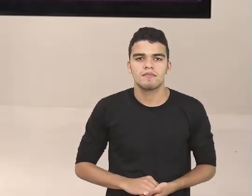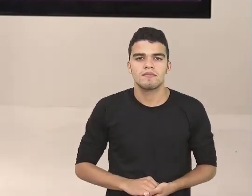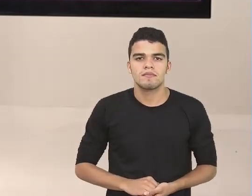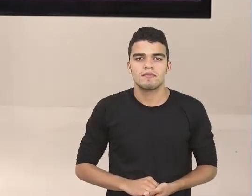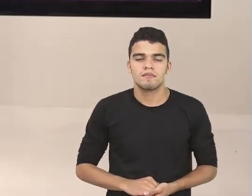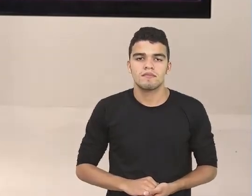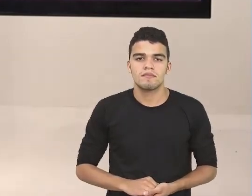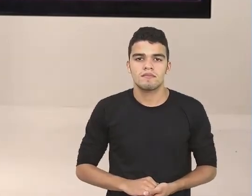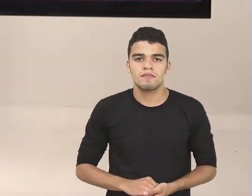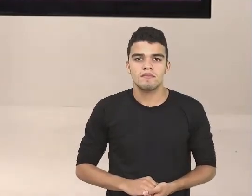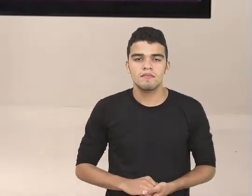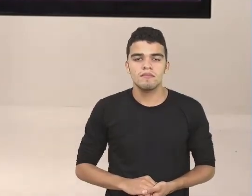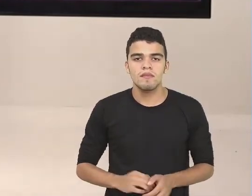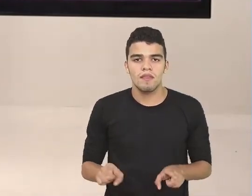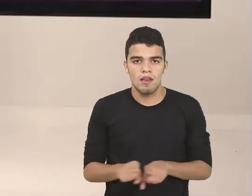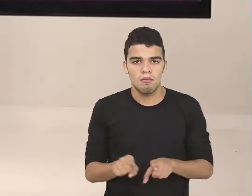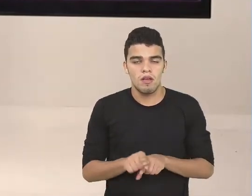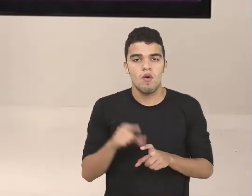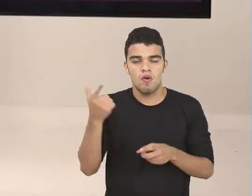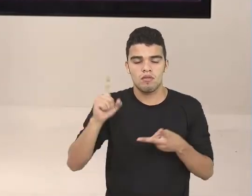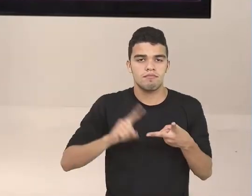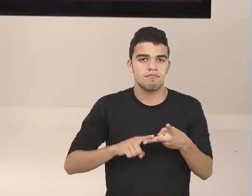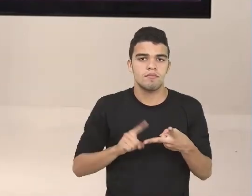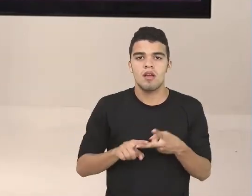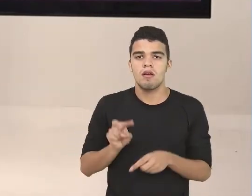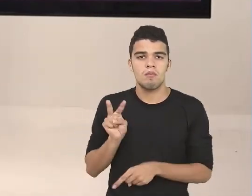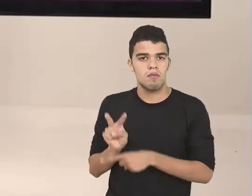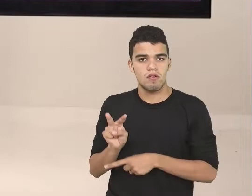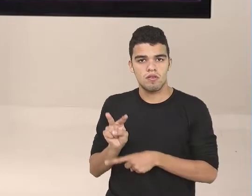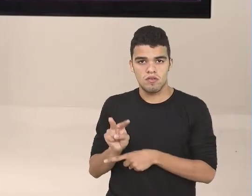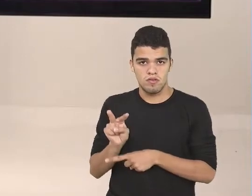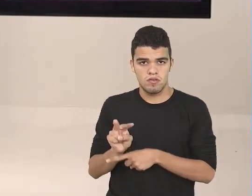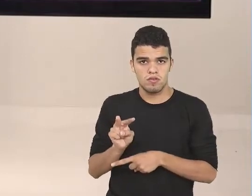Outra forma de prevenção é, como eu falei para vocês,